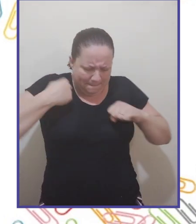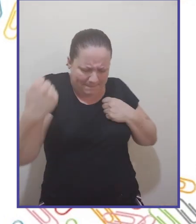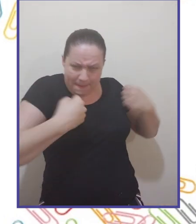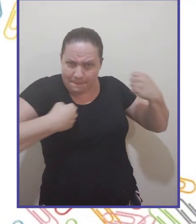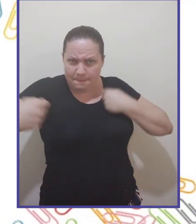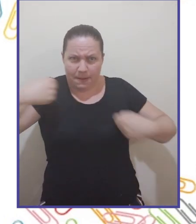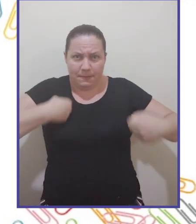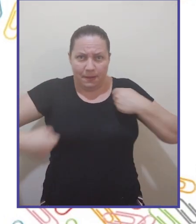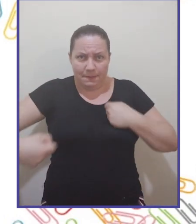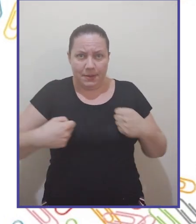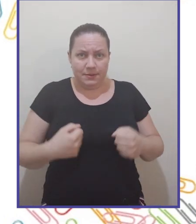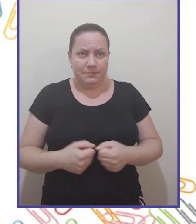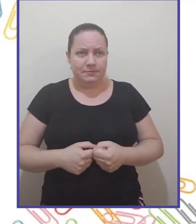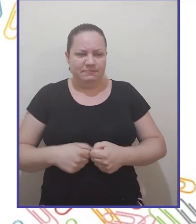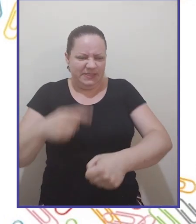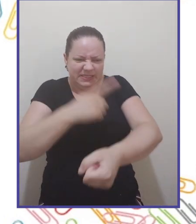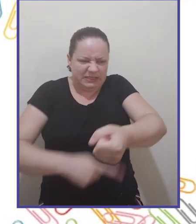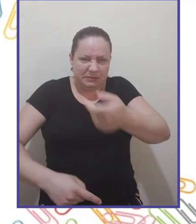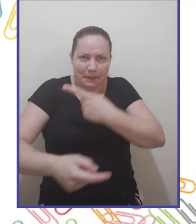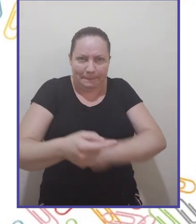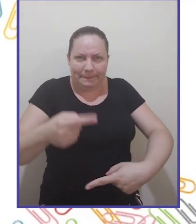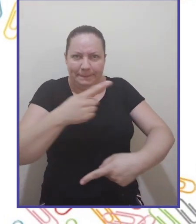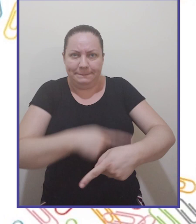autoagressividade, autolesão,